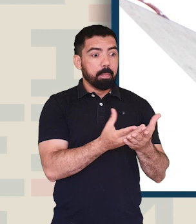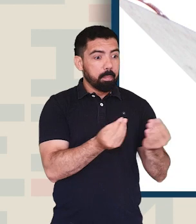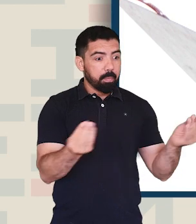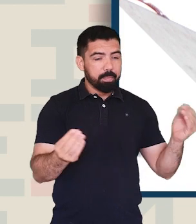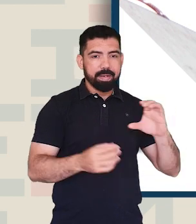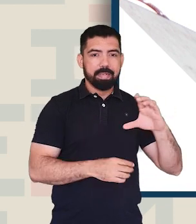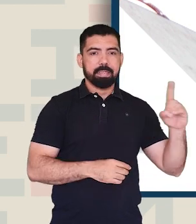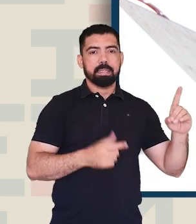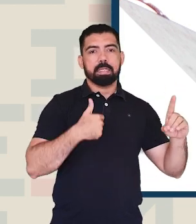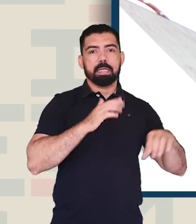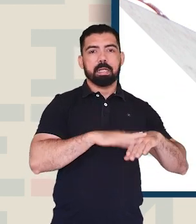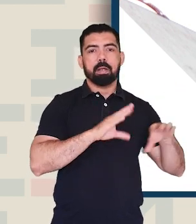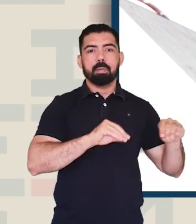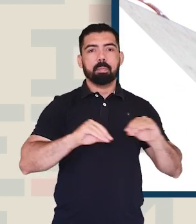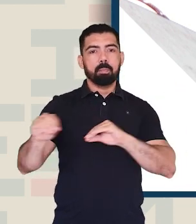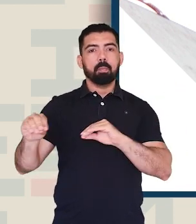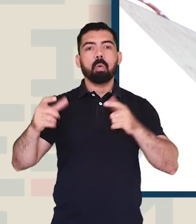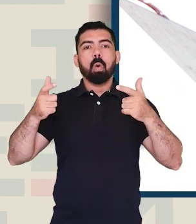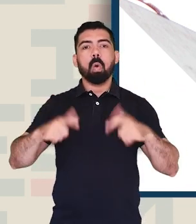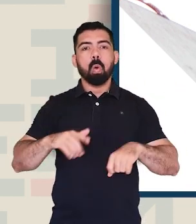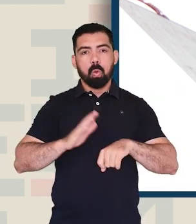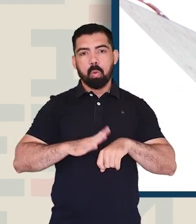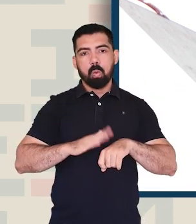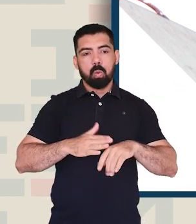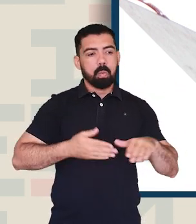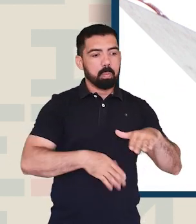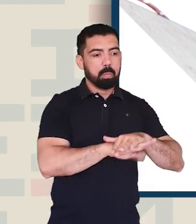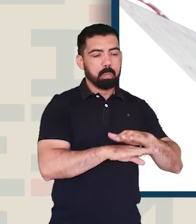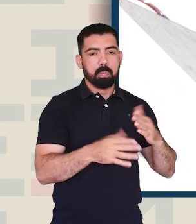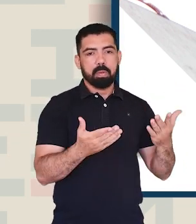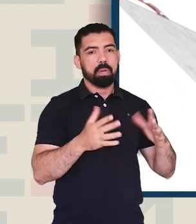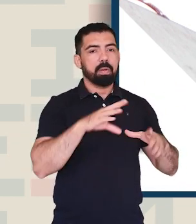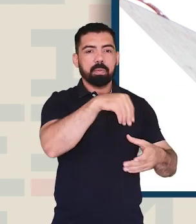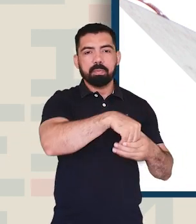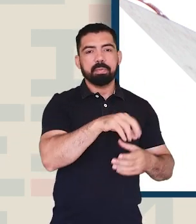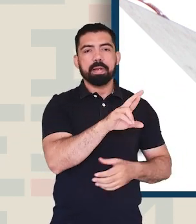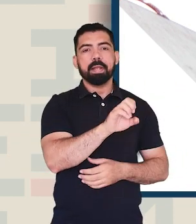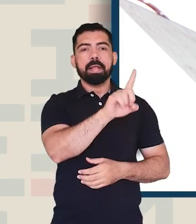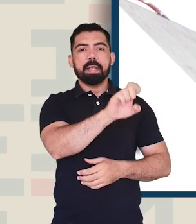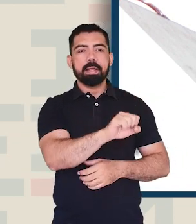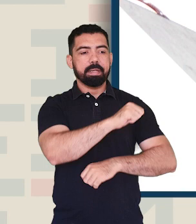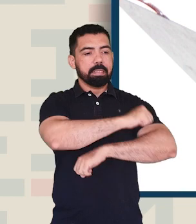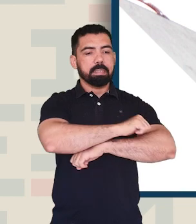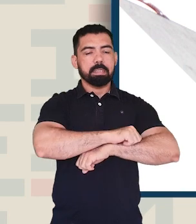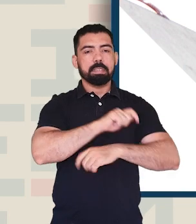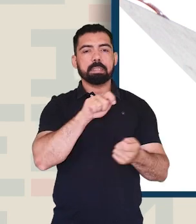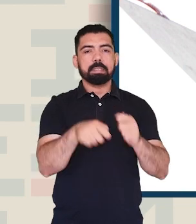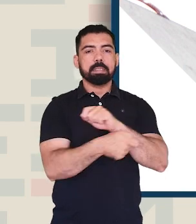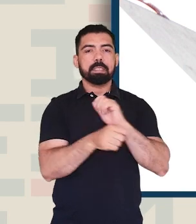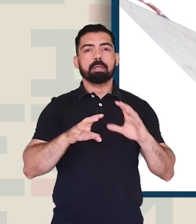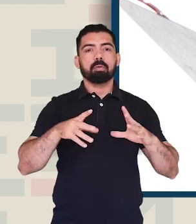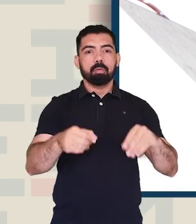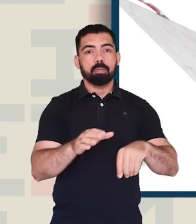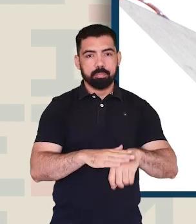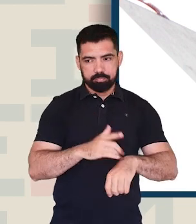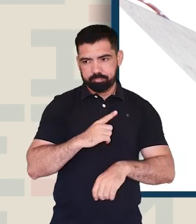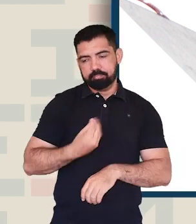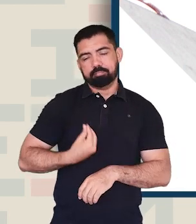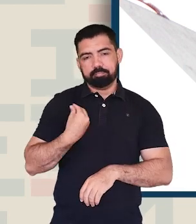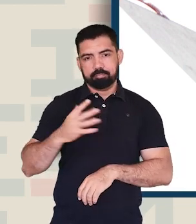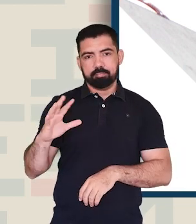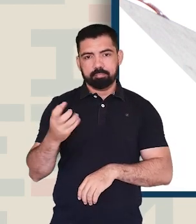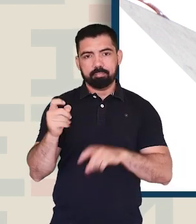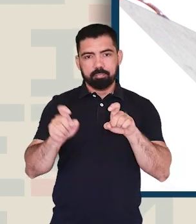porque o meu amigo disse, eu me mudei, não tem mais onde guardar, e está tudo na rede, está tudo... Eu digitalizei minha coleção, está toda